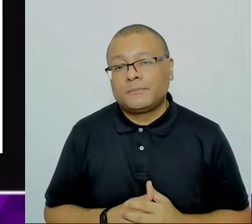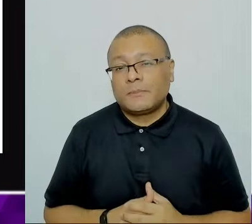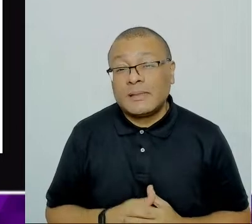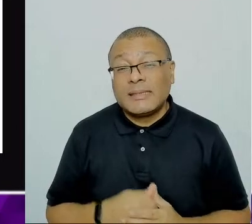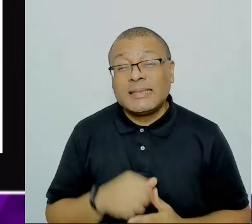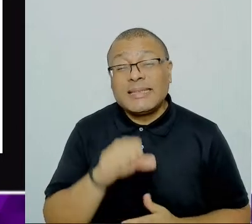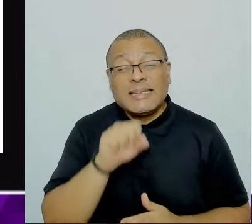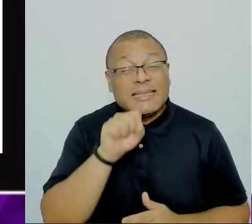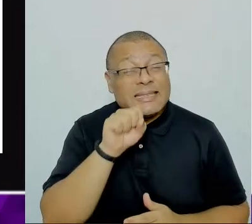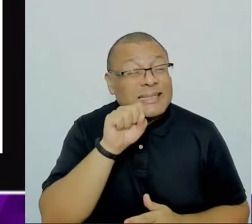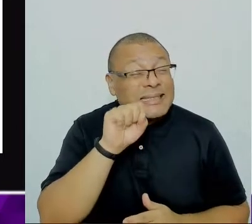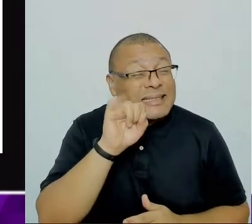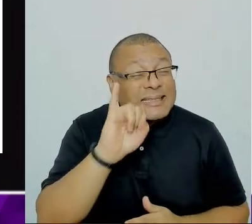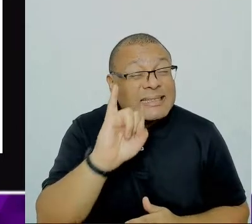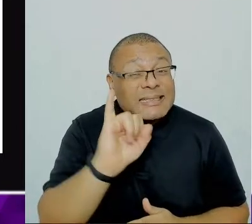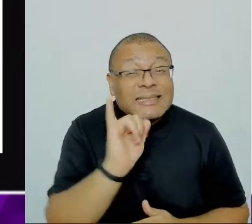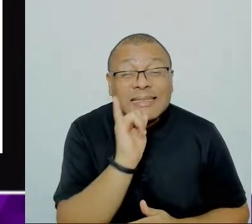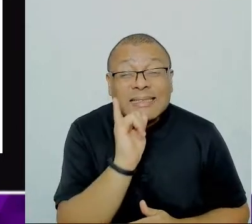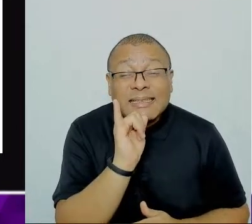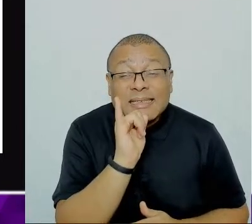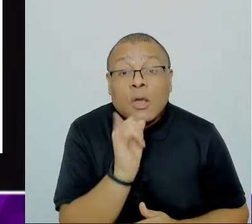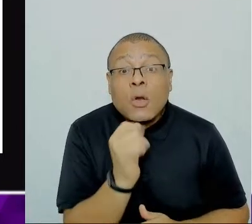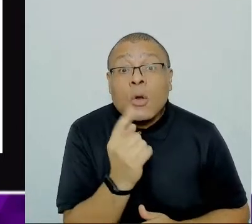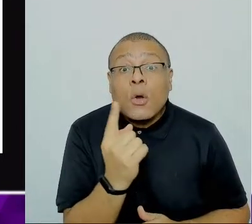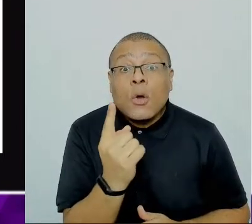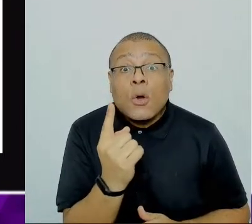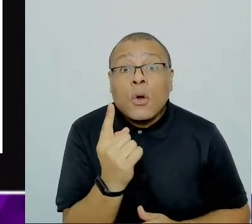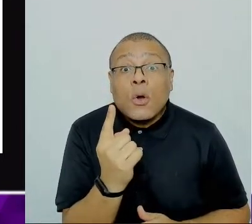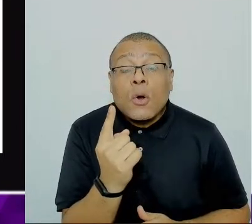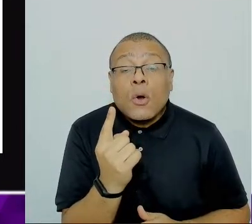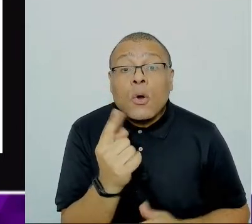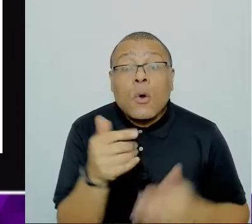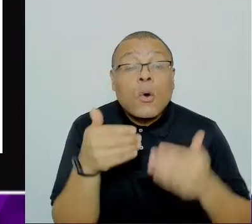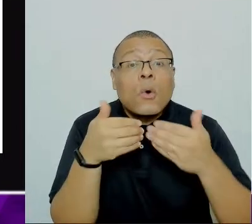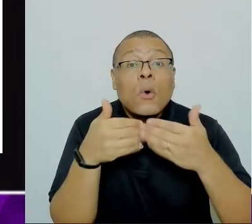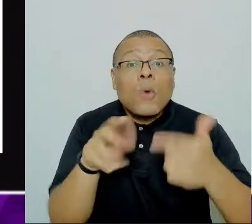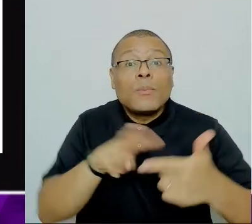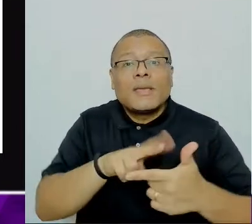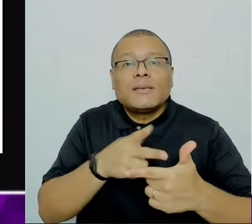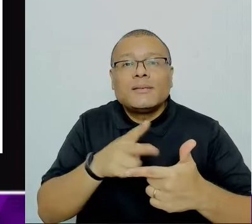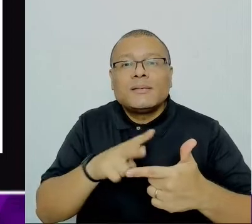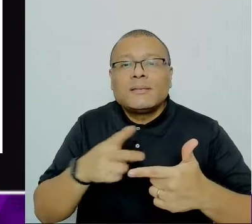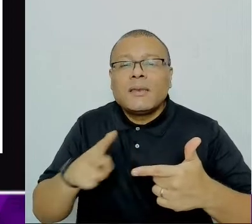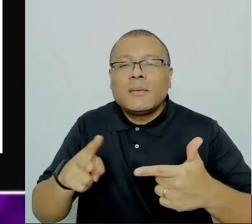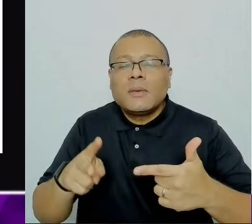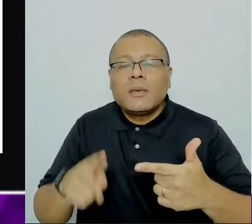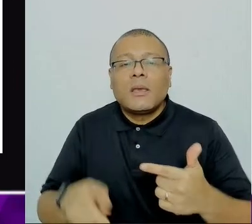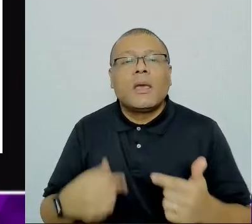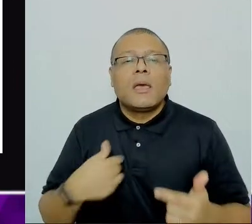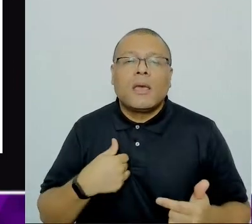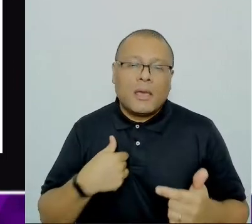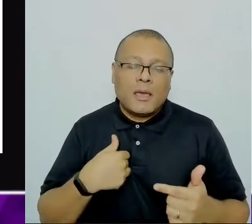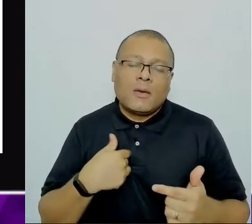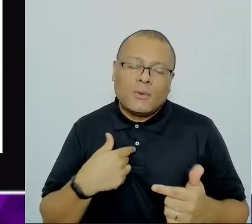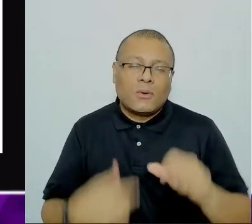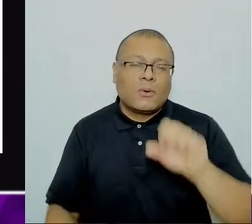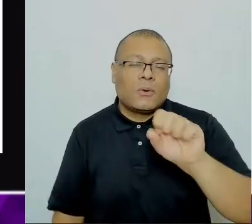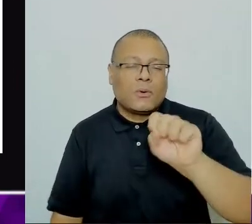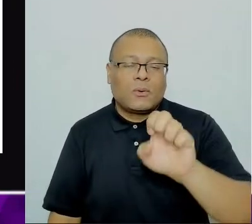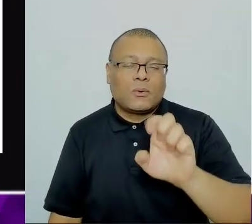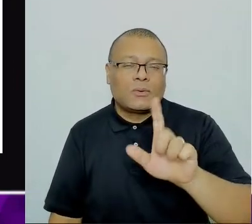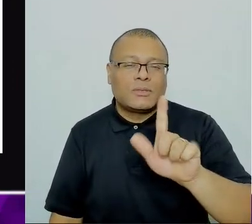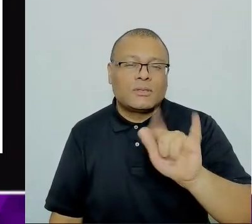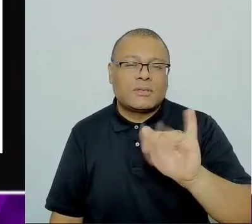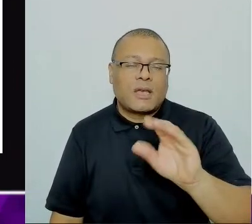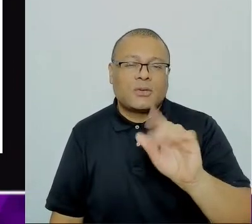a gente tivesse o Open Streaming? Então, em vez de... E aí o Sérgio Gama, inclusive, falou hoje, né?